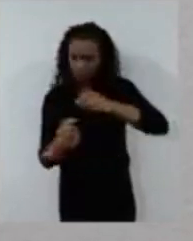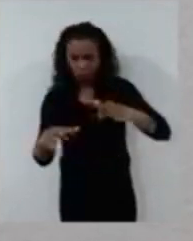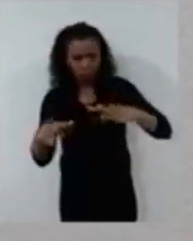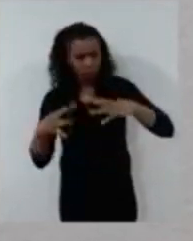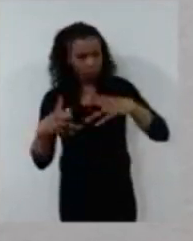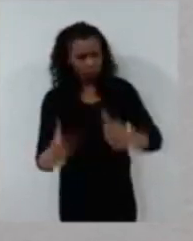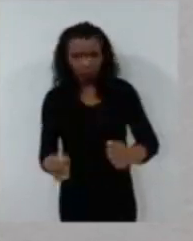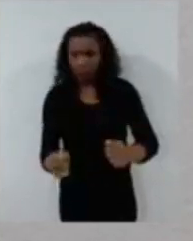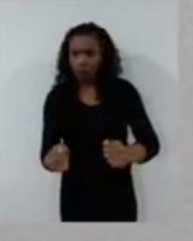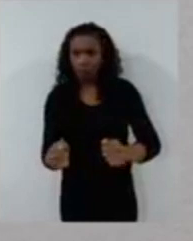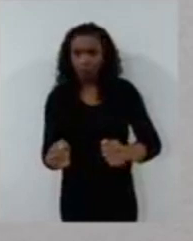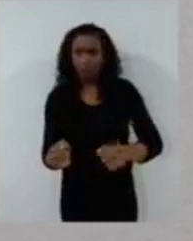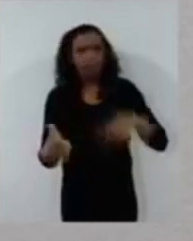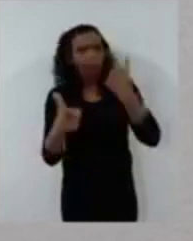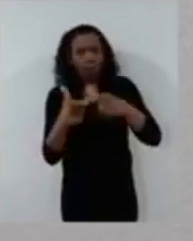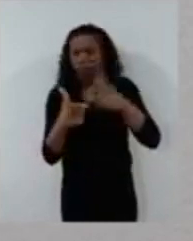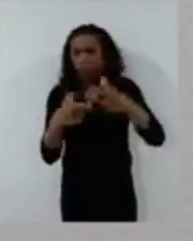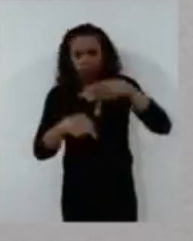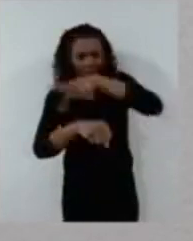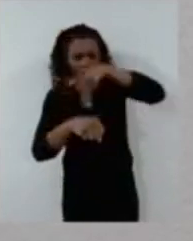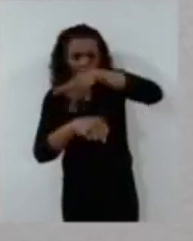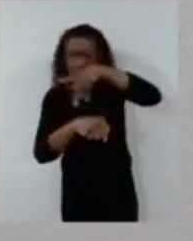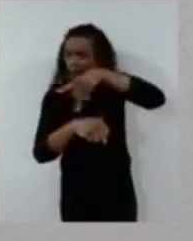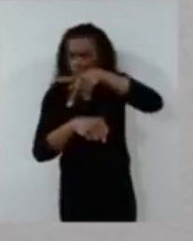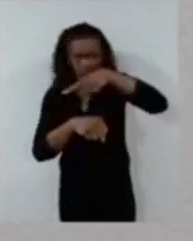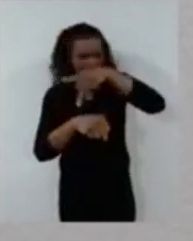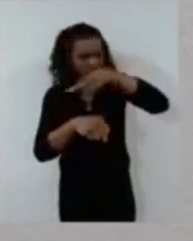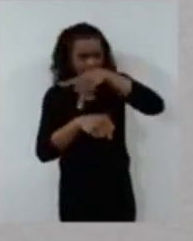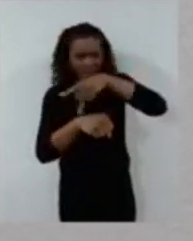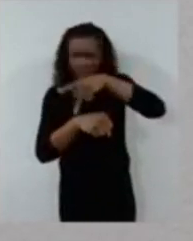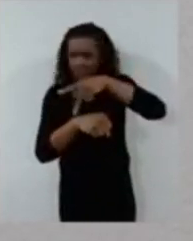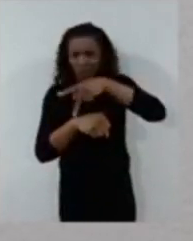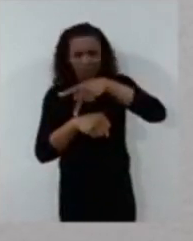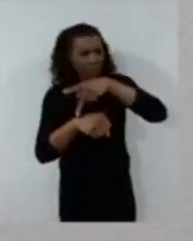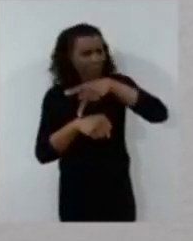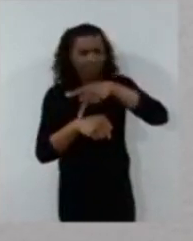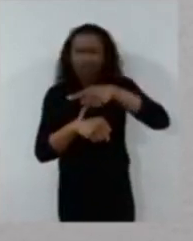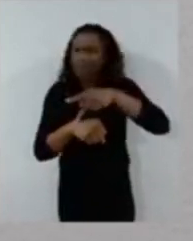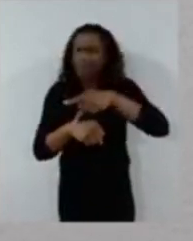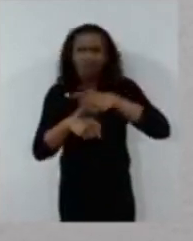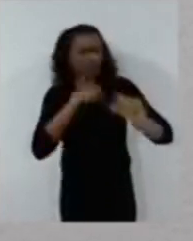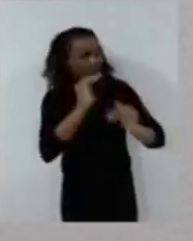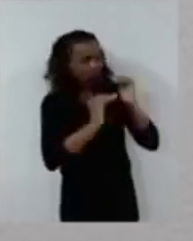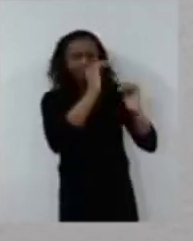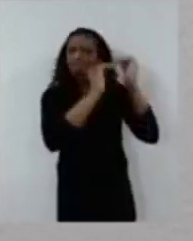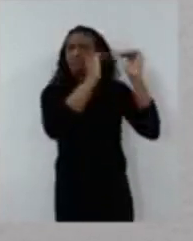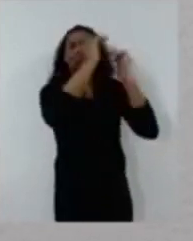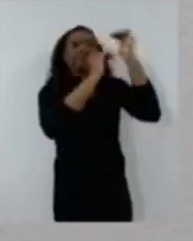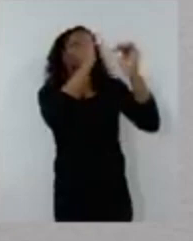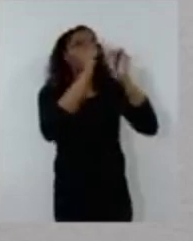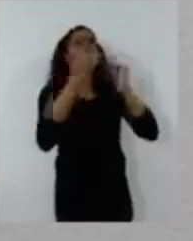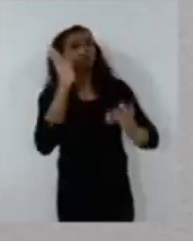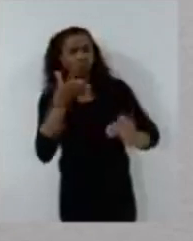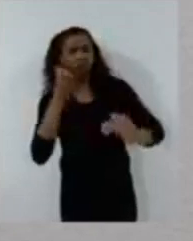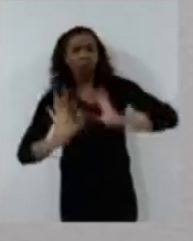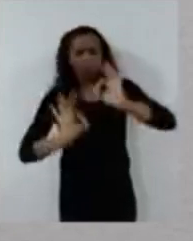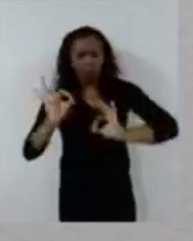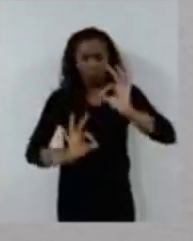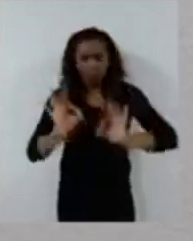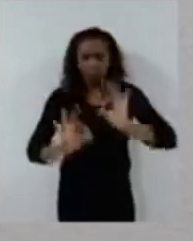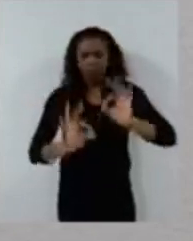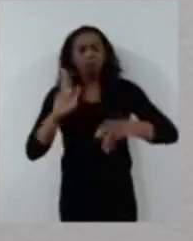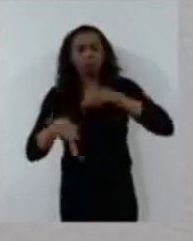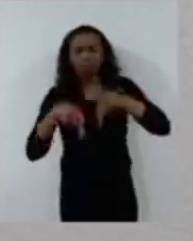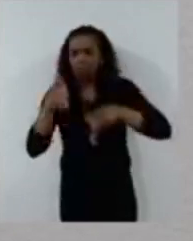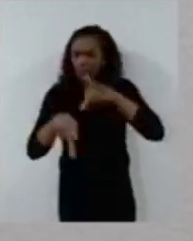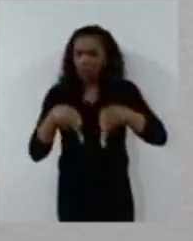comprometendo sistemas de países extremamente desenvolvidos, com sistemas extremamente mais preparados e populações, povos com